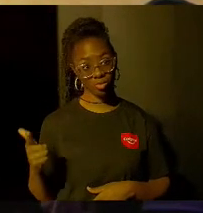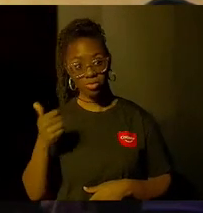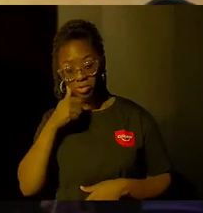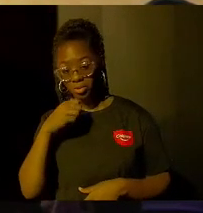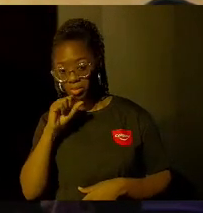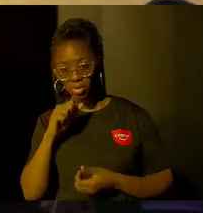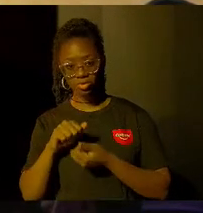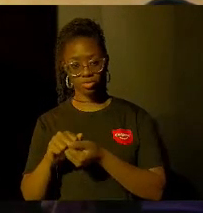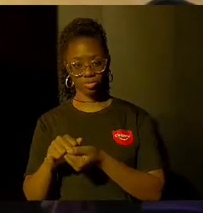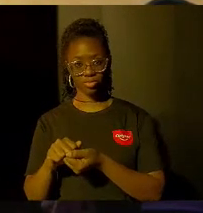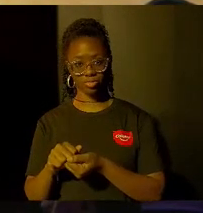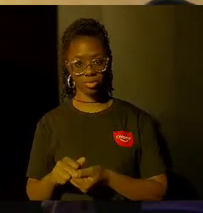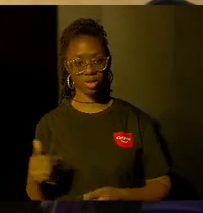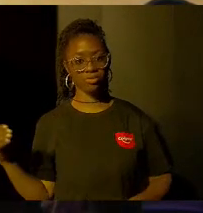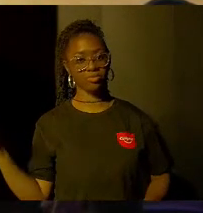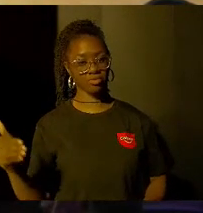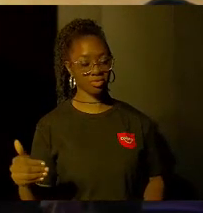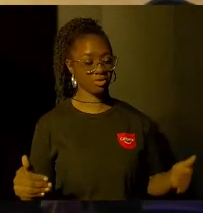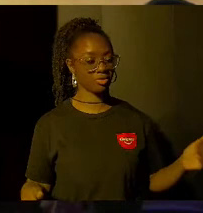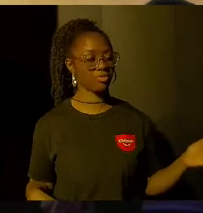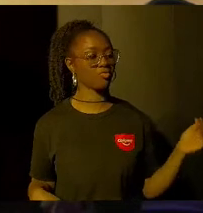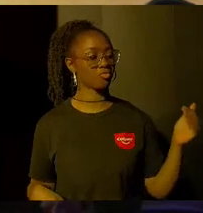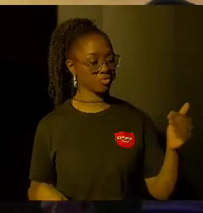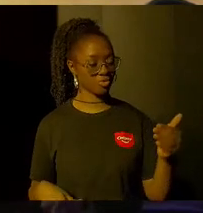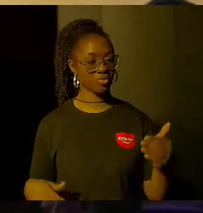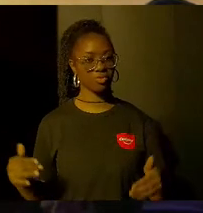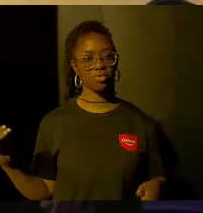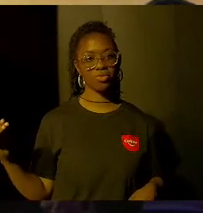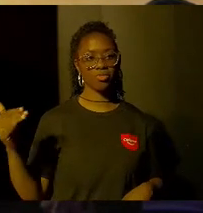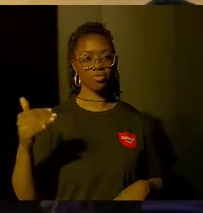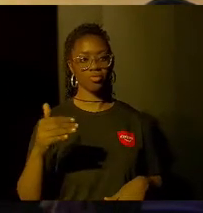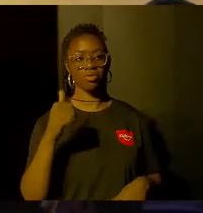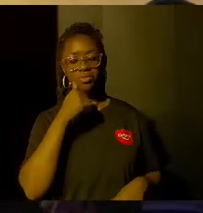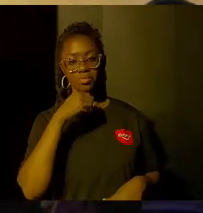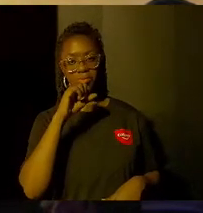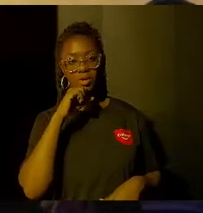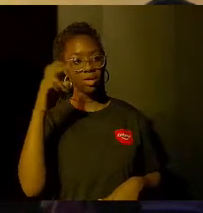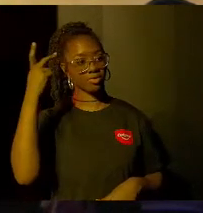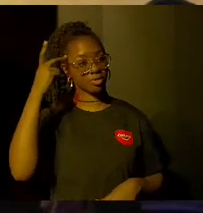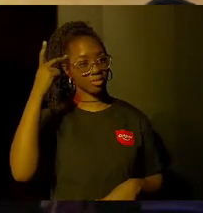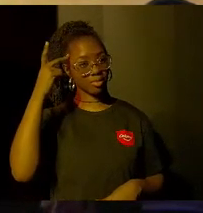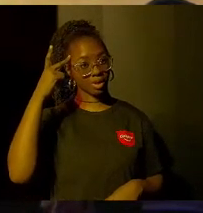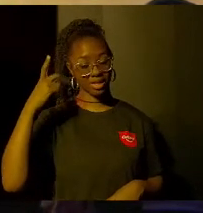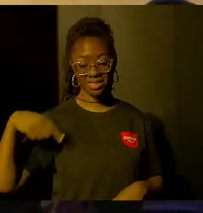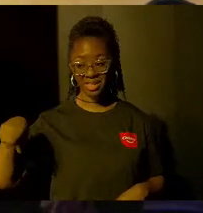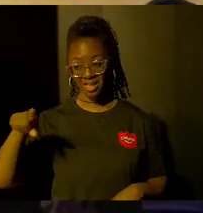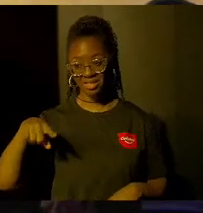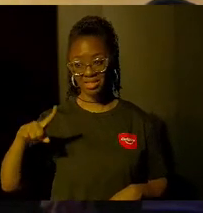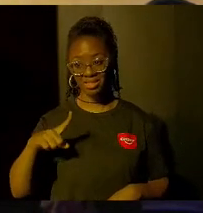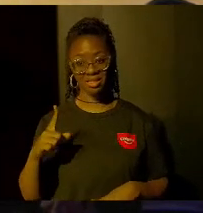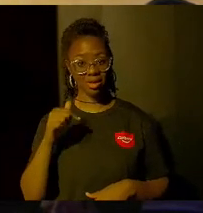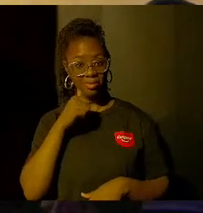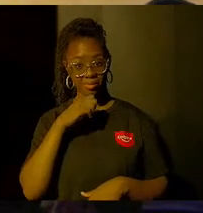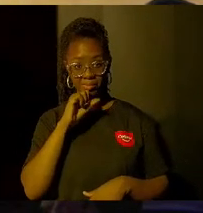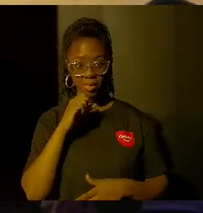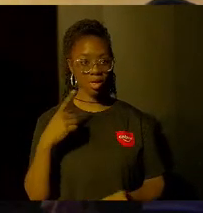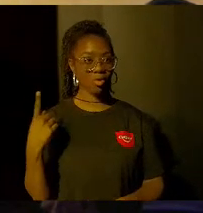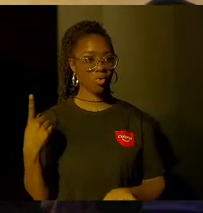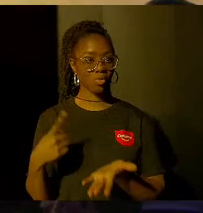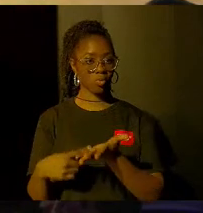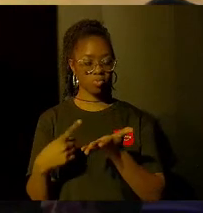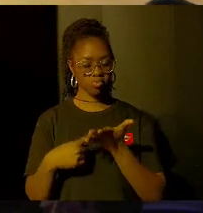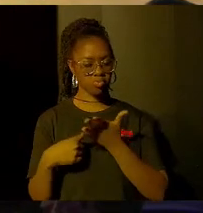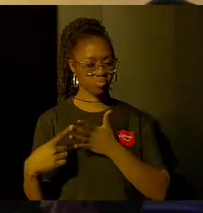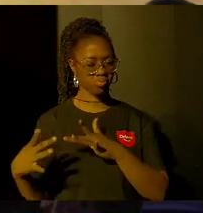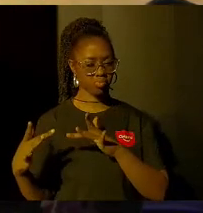comigo e cada apresentação Vinha vindo uma outra mãe aí eu chego em São Paulo a Terezinha essas mães são super conectadas no Brasil